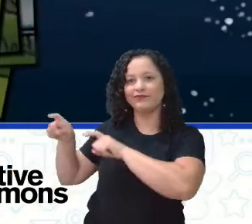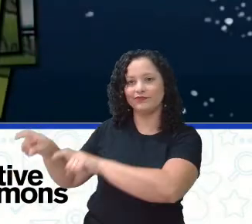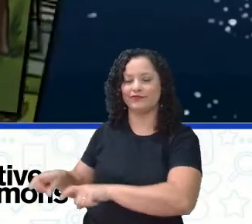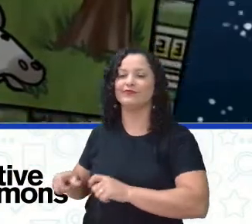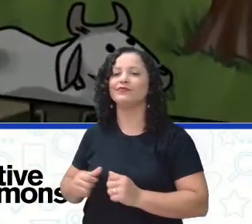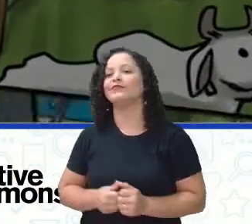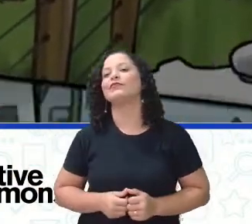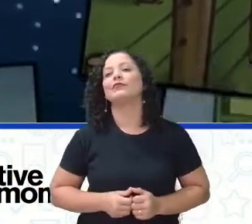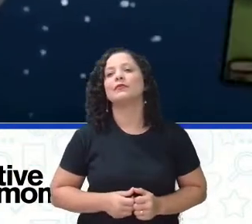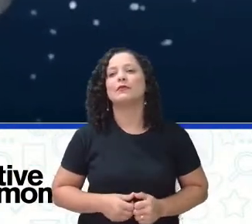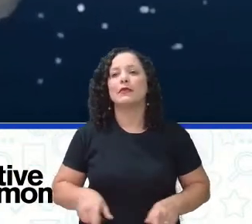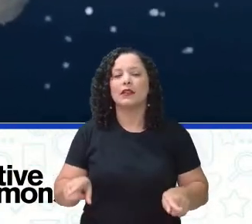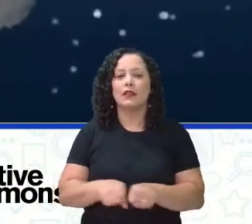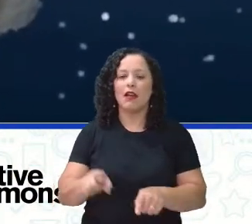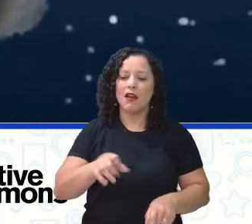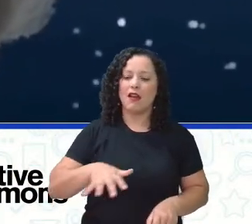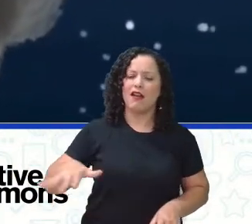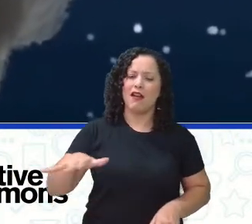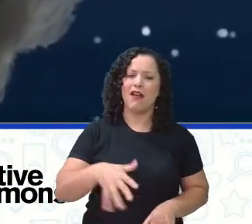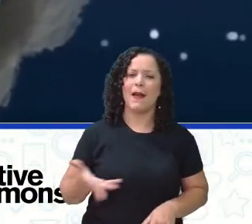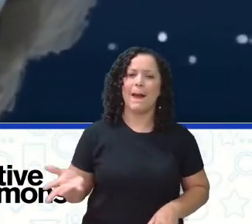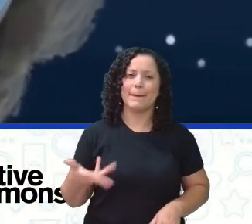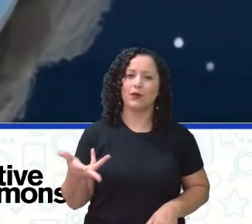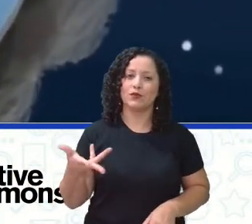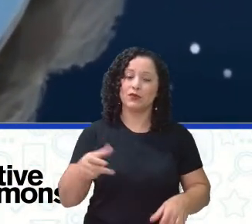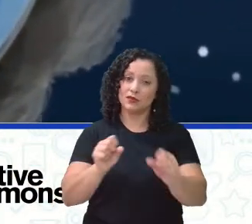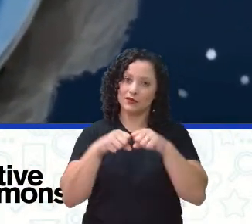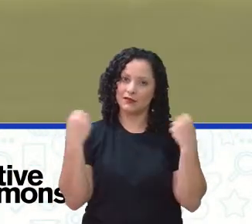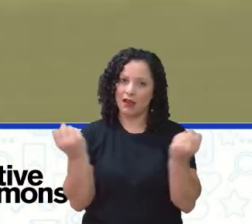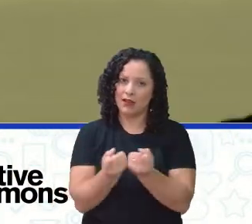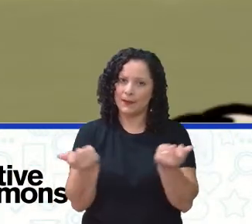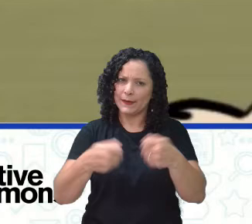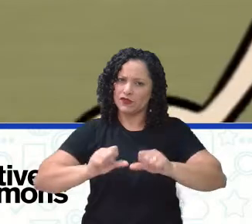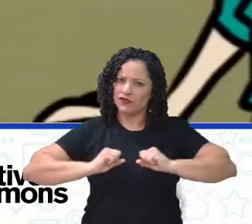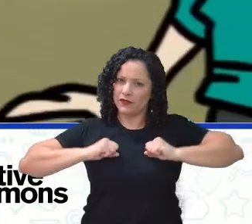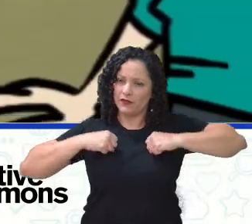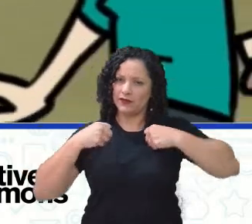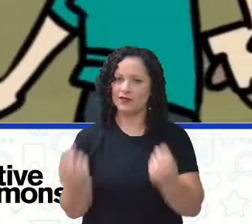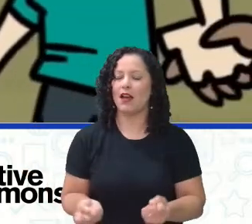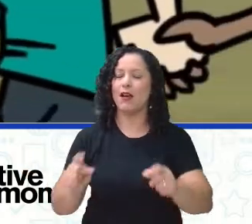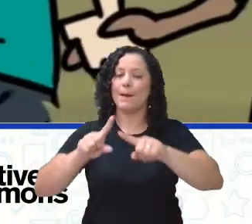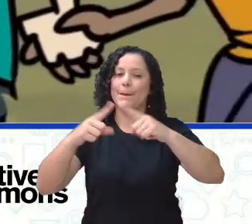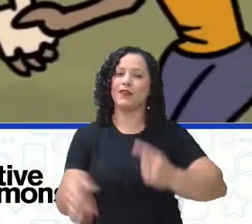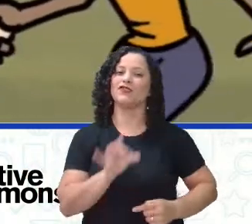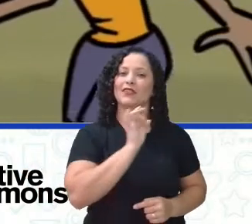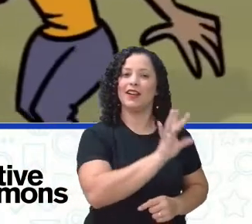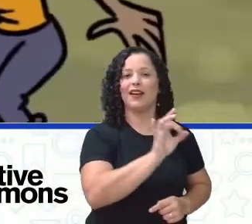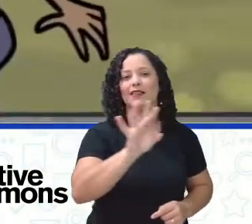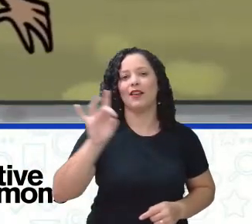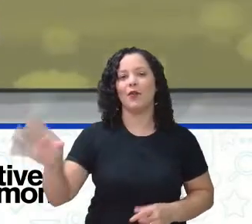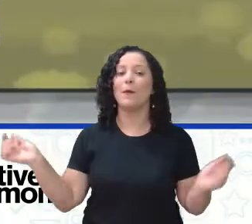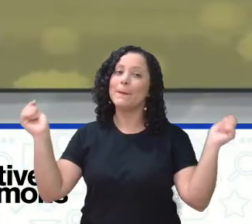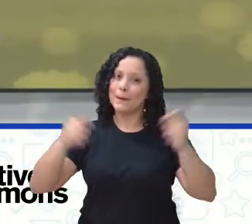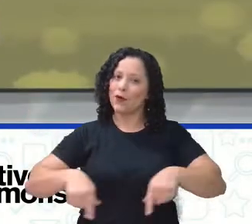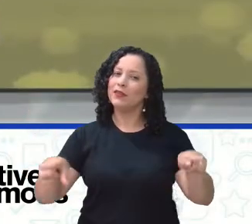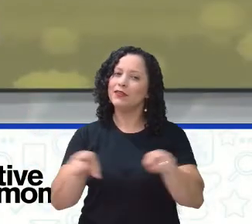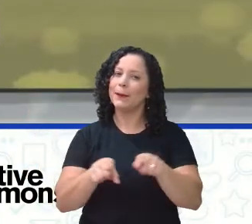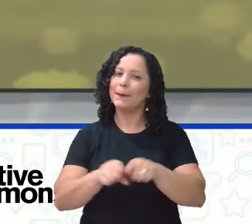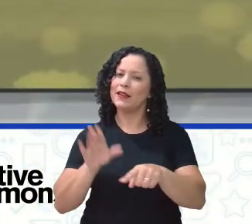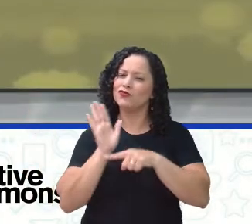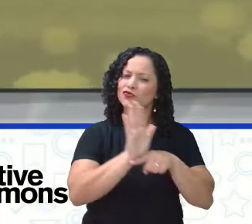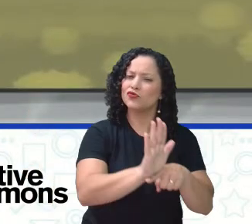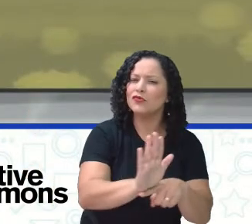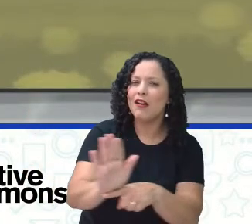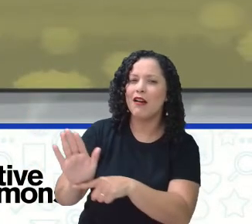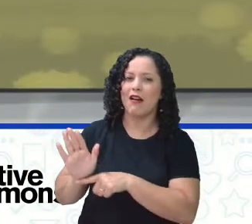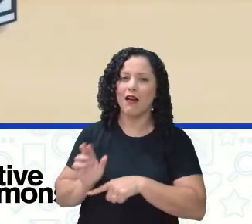e setores produtivos da sociedade têm que fazer a sua parte. Mas cada um de nós também pode contribuir adotando hábitos